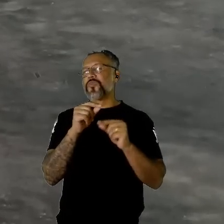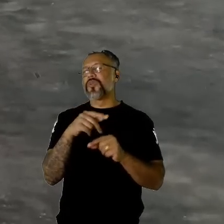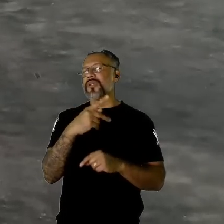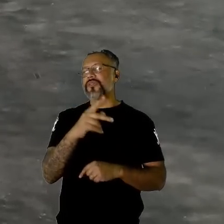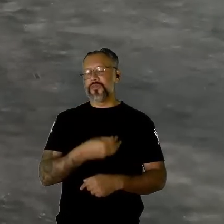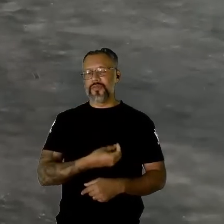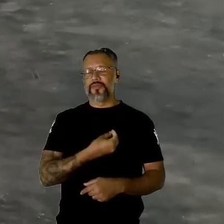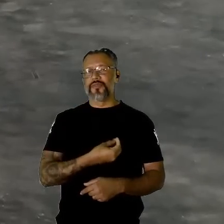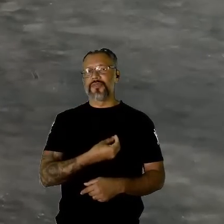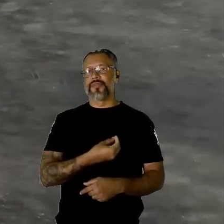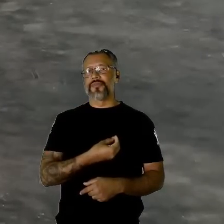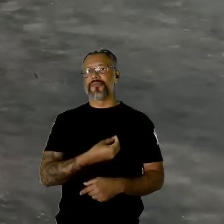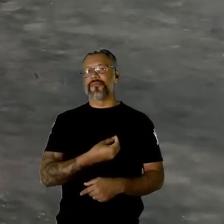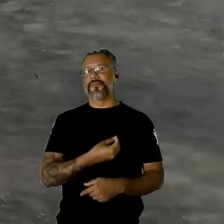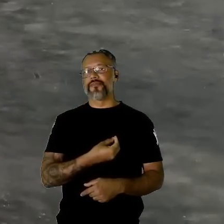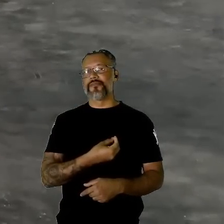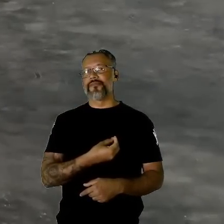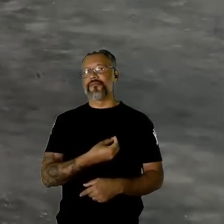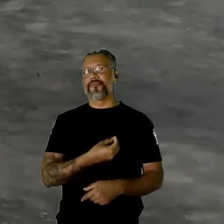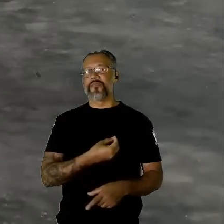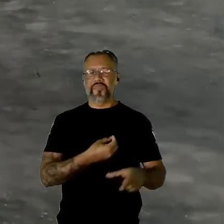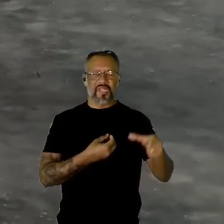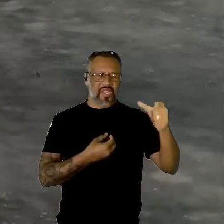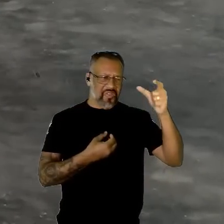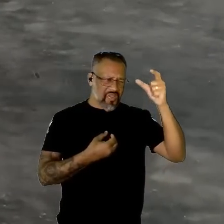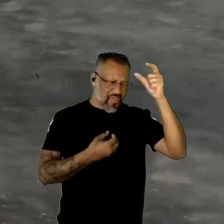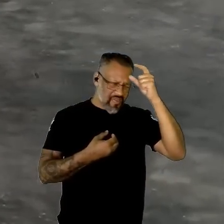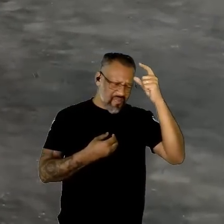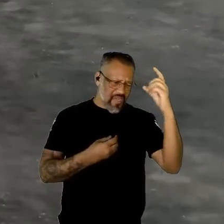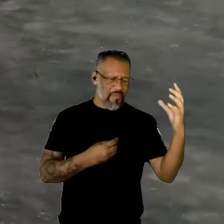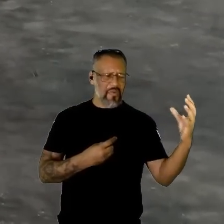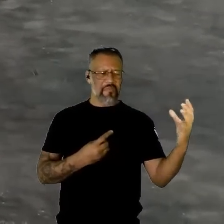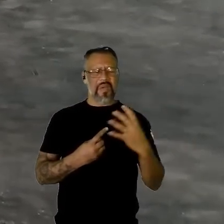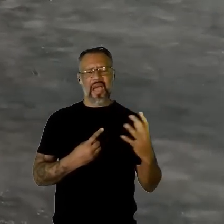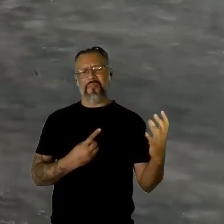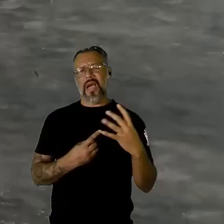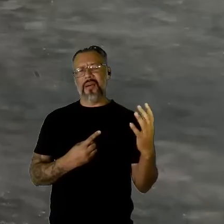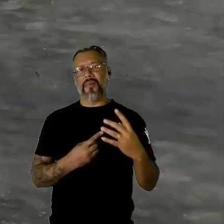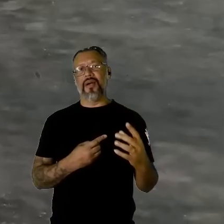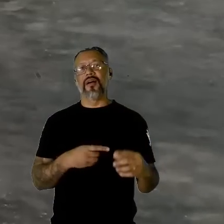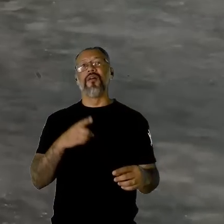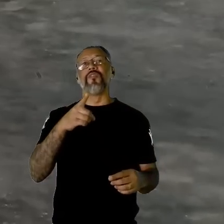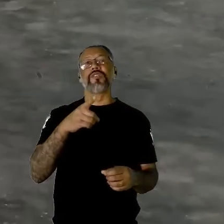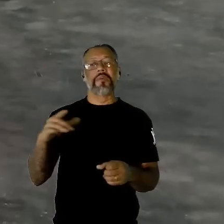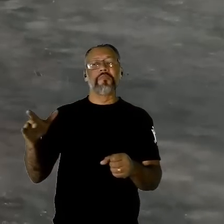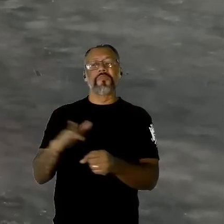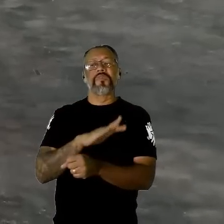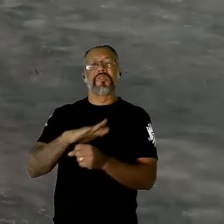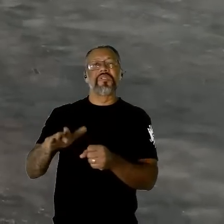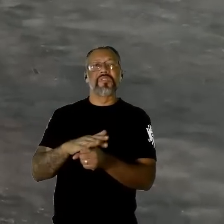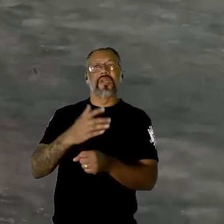persegue se ela tá cheia ou ela tá escandalosa histérica